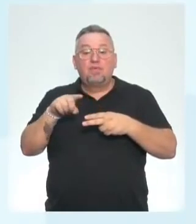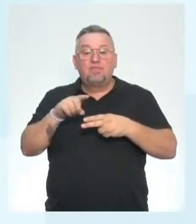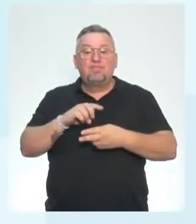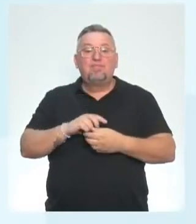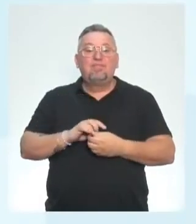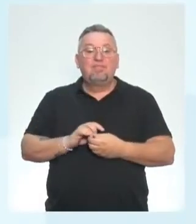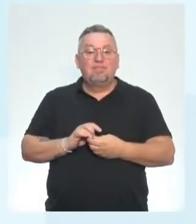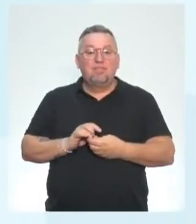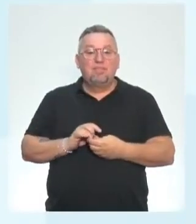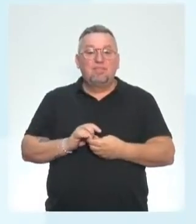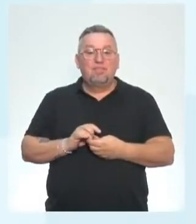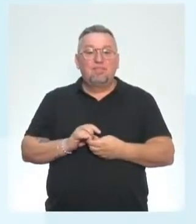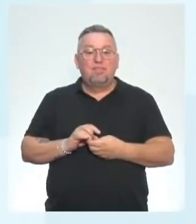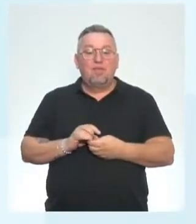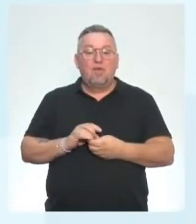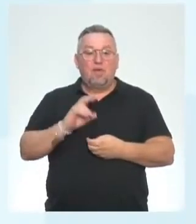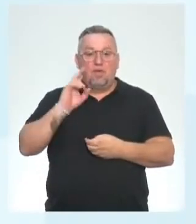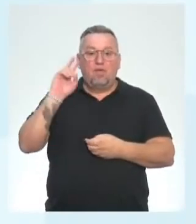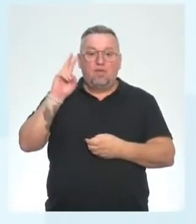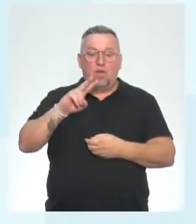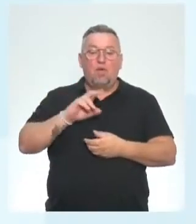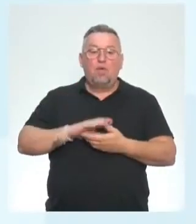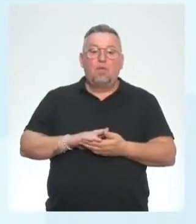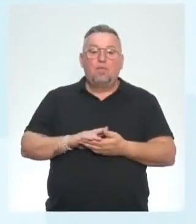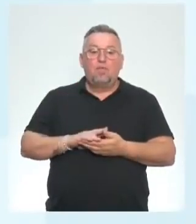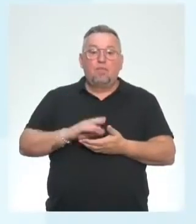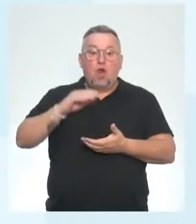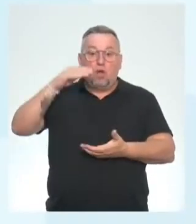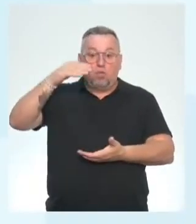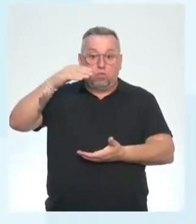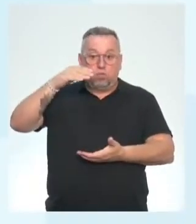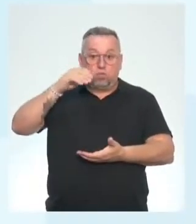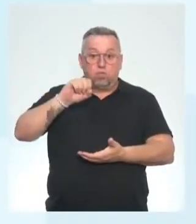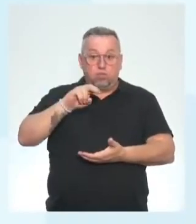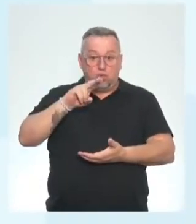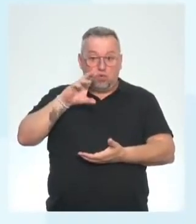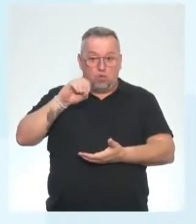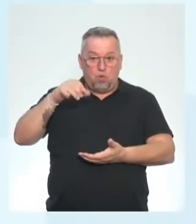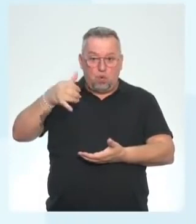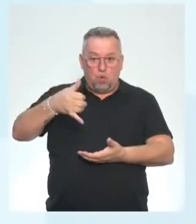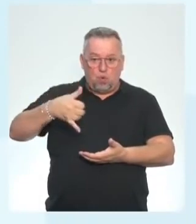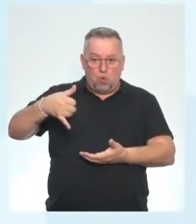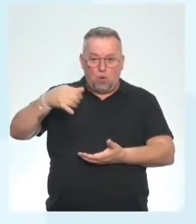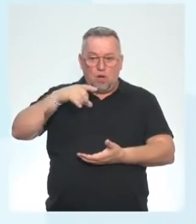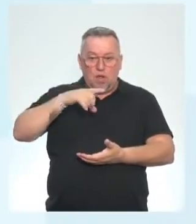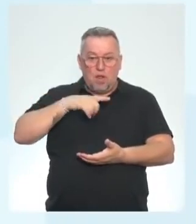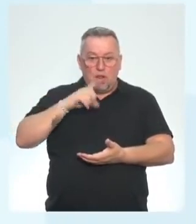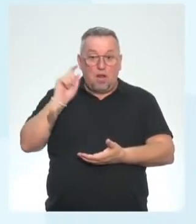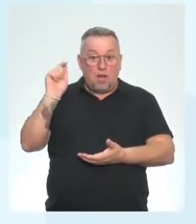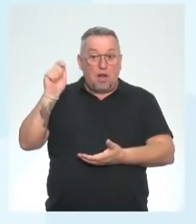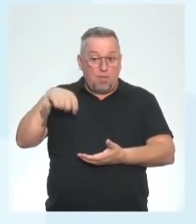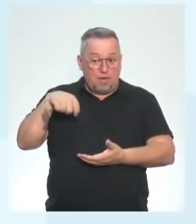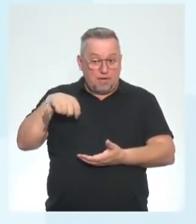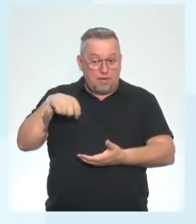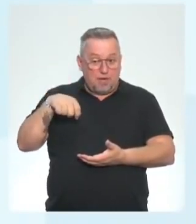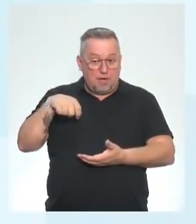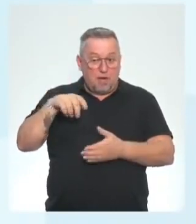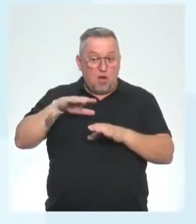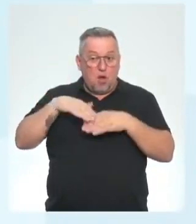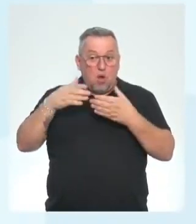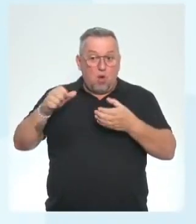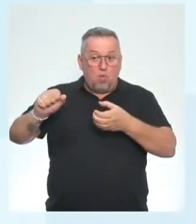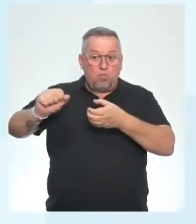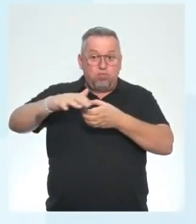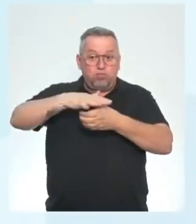casos, né? Sim. Então, na telinha está o seguinte, ó, tem assim, ó, uma jarra de suco possui capacidade, quando